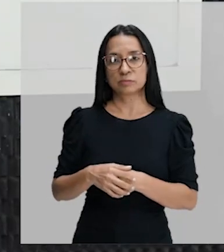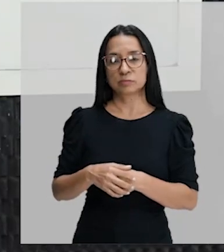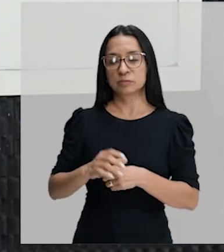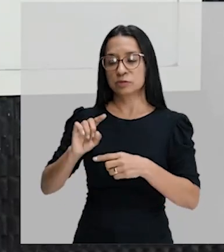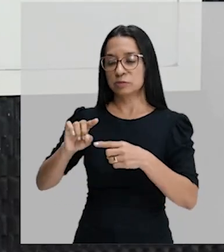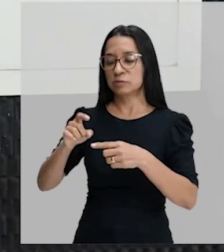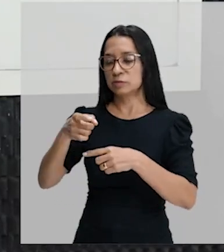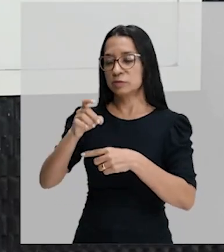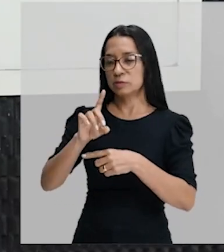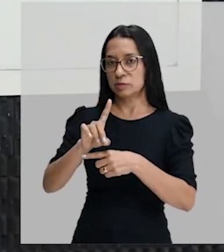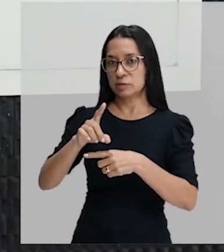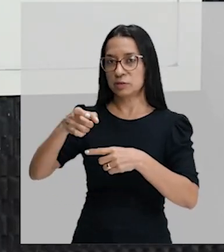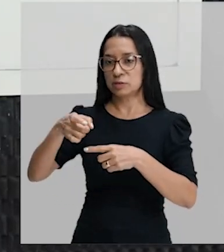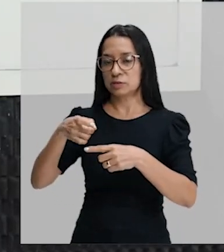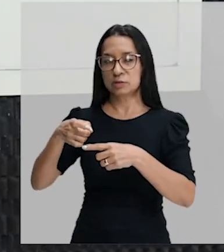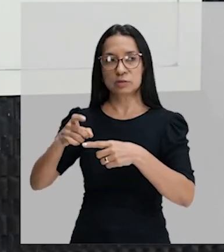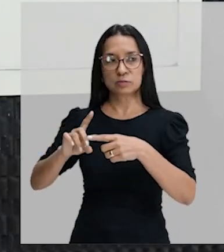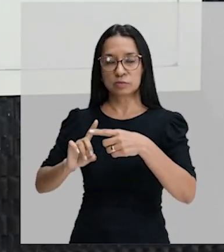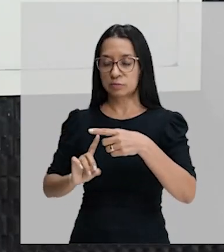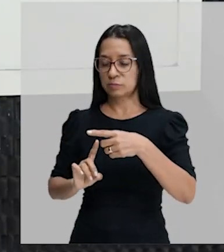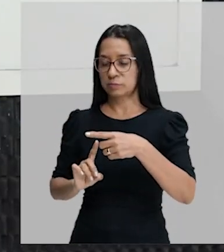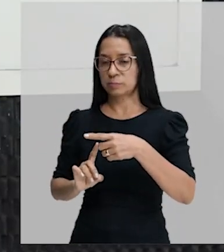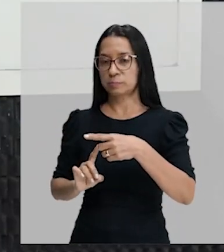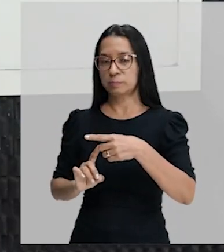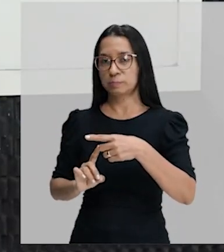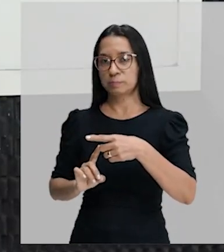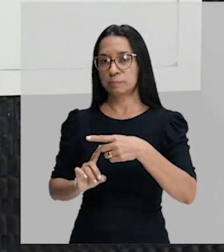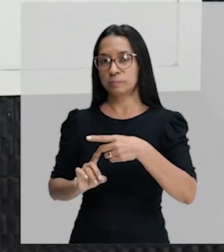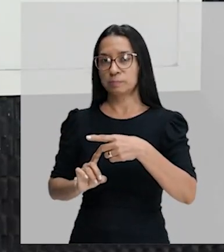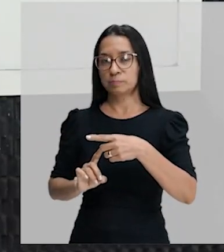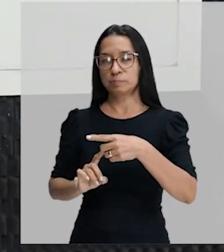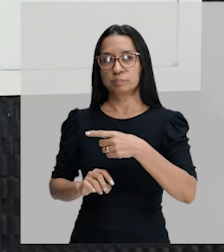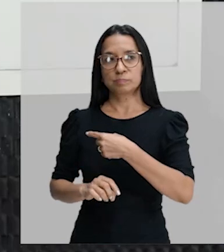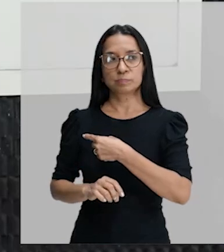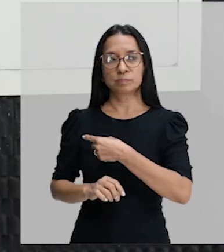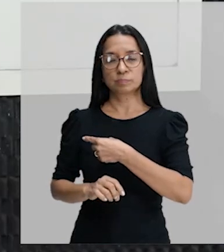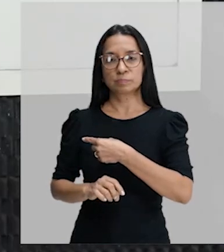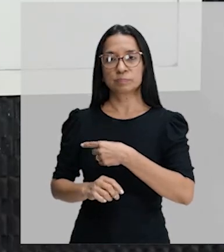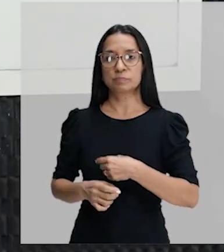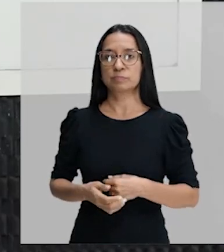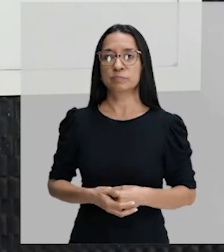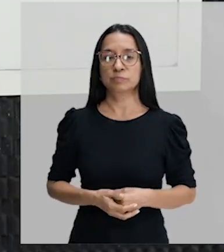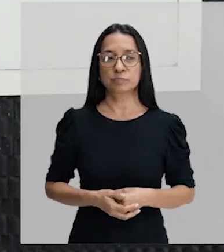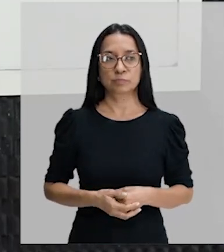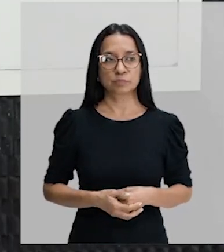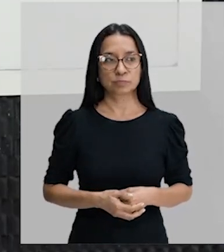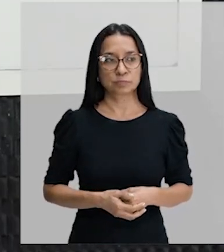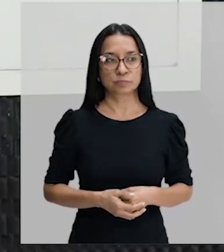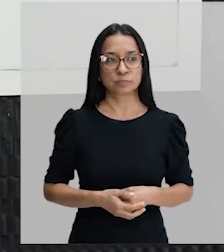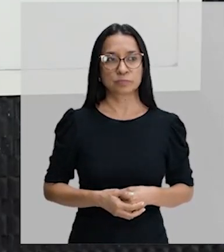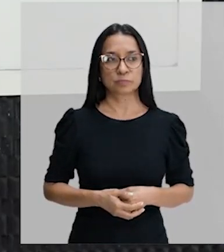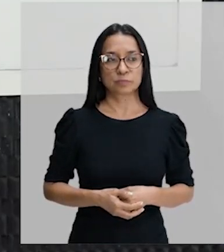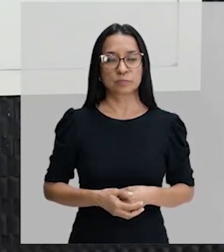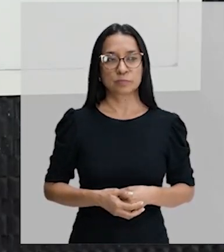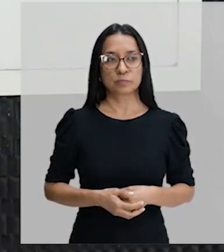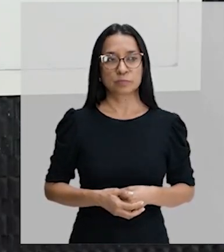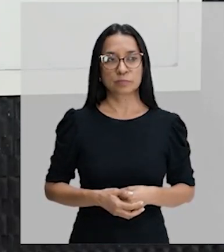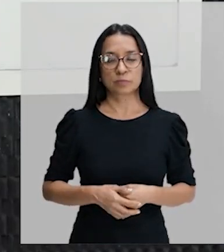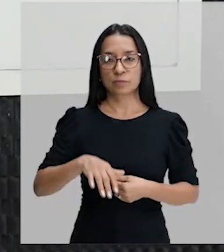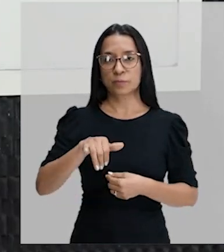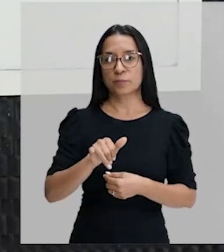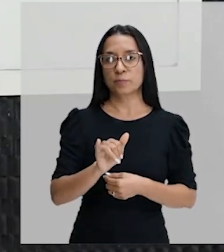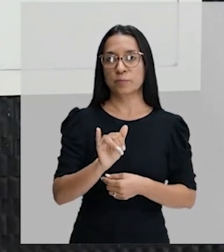d. O determinante dessa matriz aqui pelo determinante da matriz incompleta. Tá? O